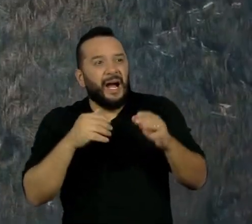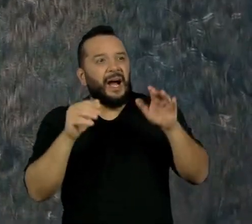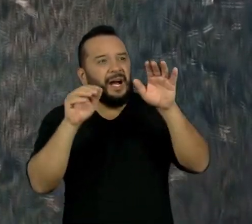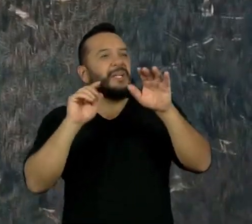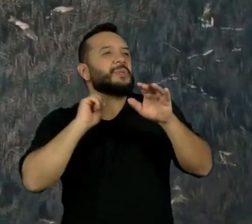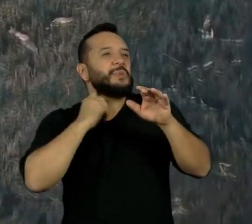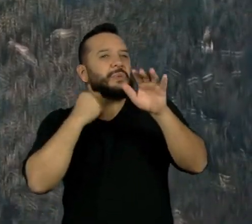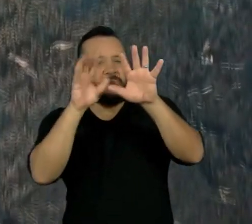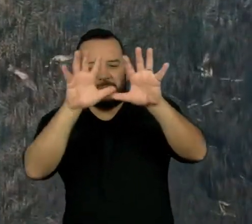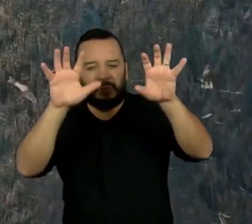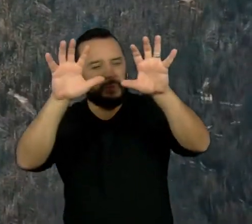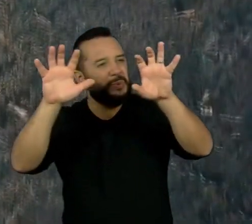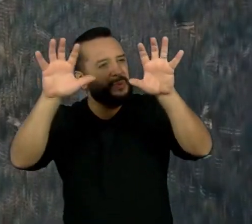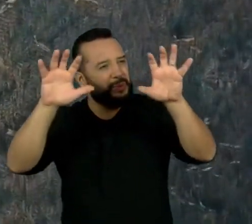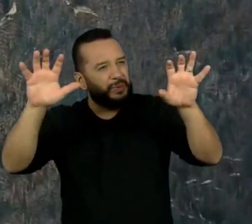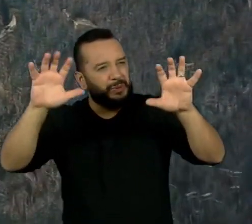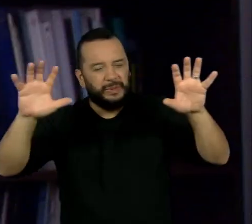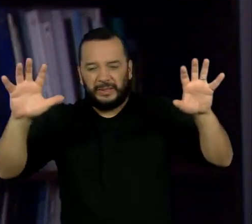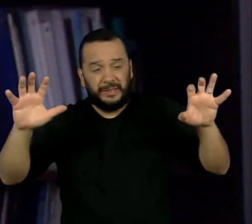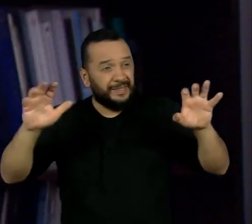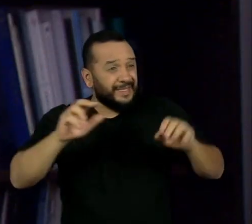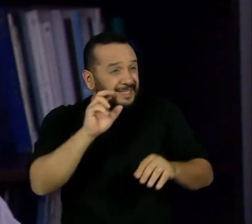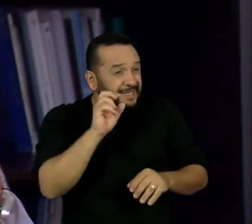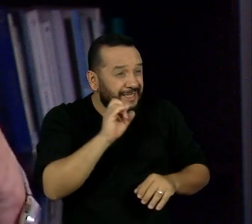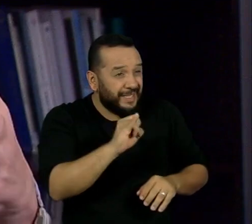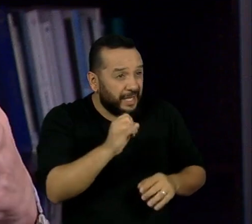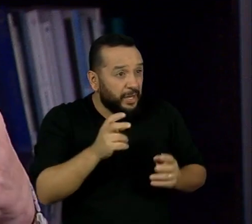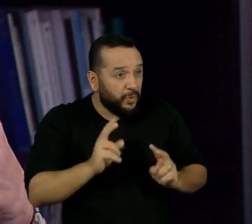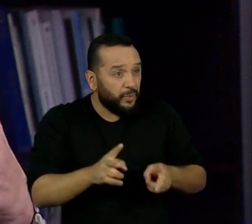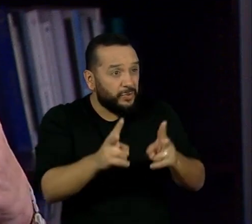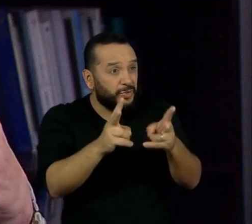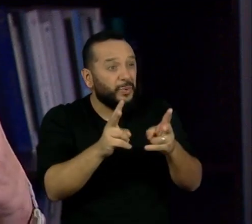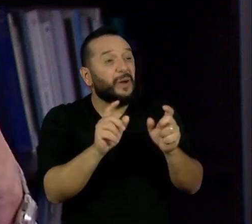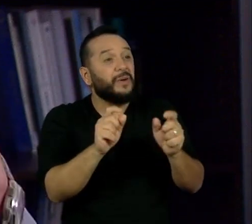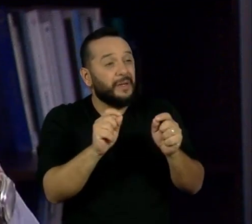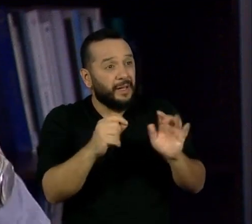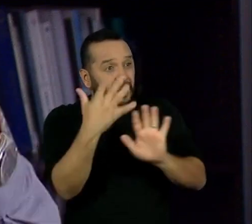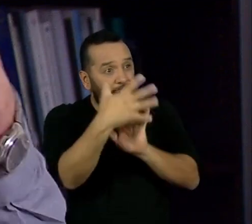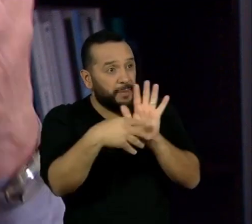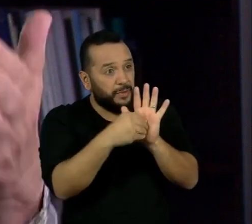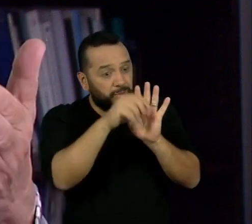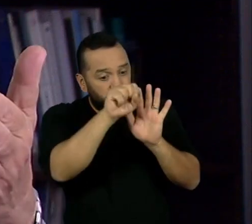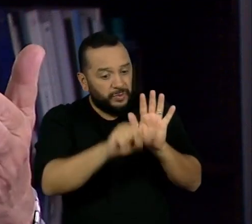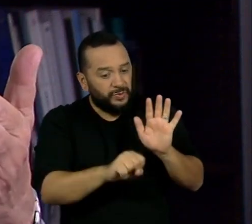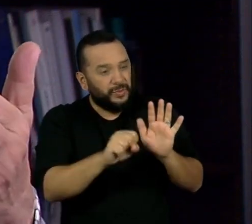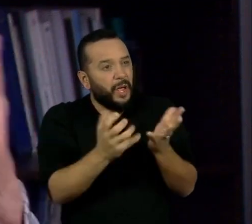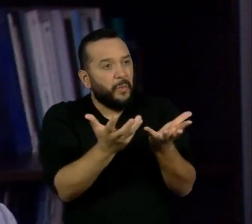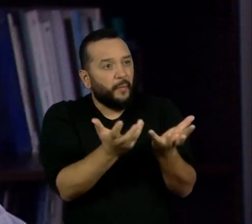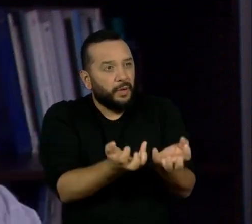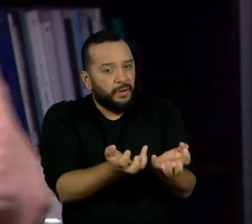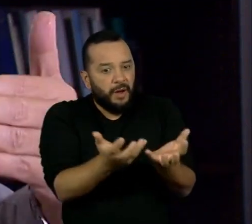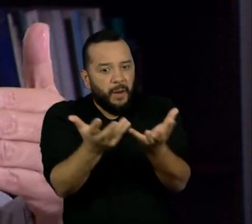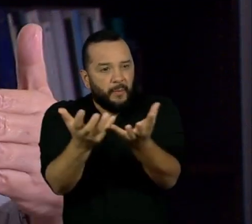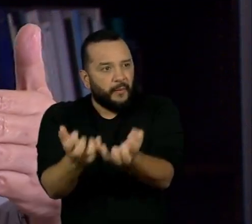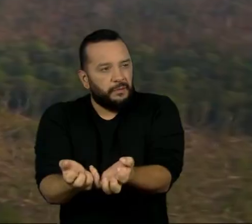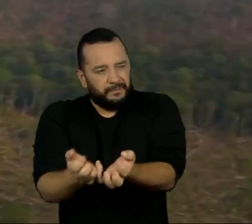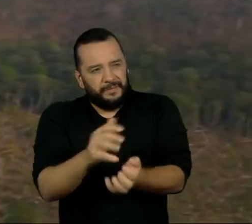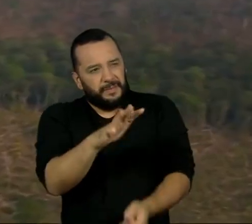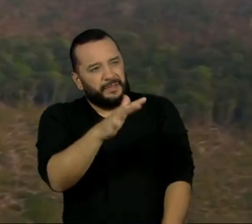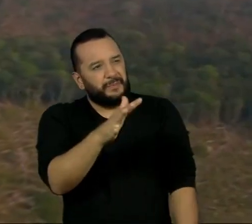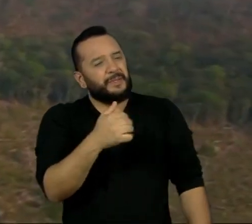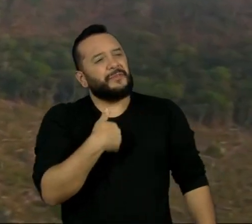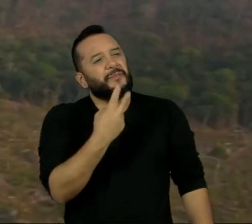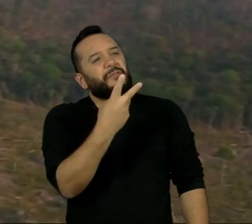de carbono. Se a estação seca continuar a aumentar no sul da Amazônia, mais 2 décadas, ela já chega no